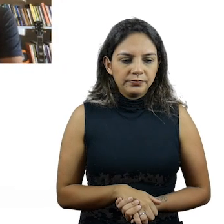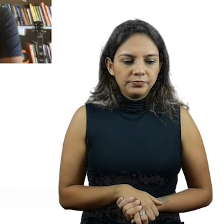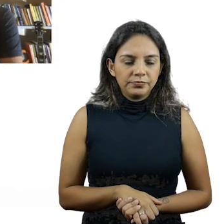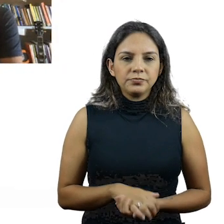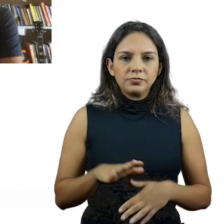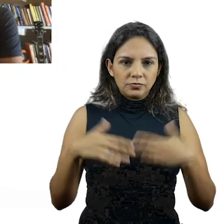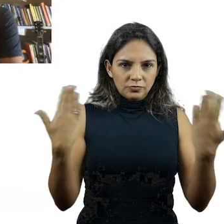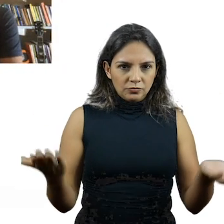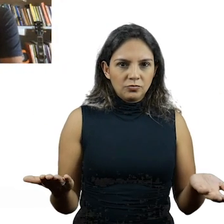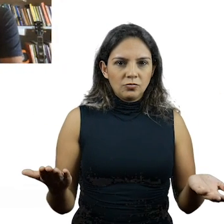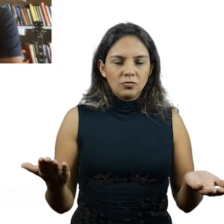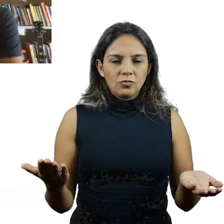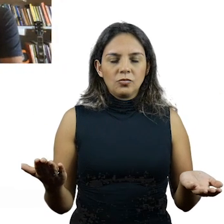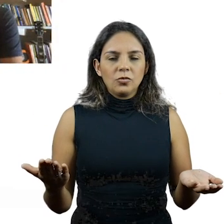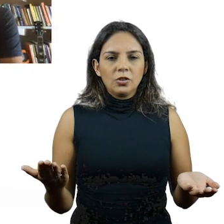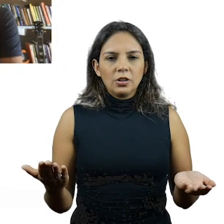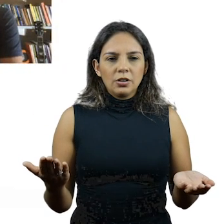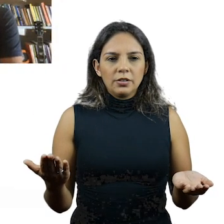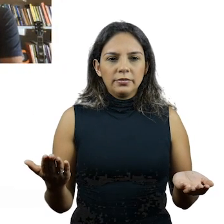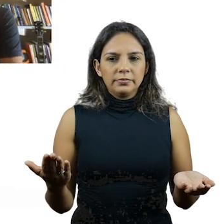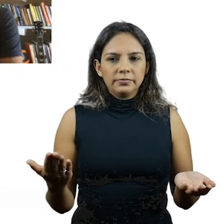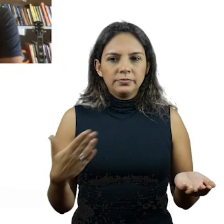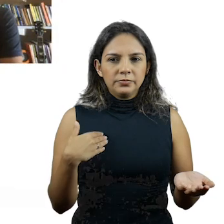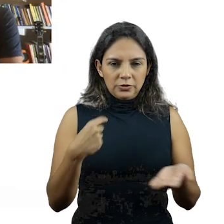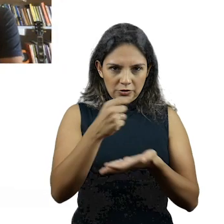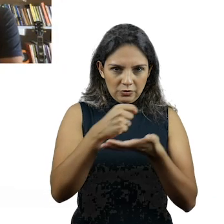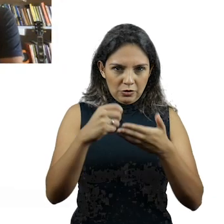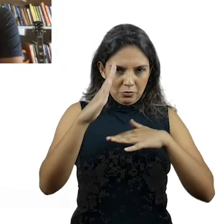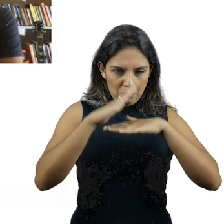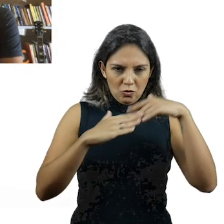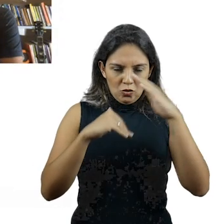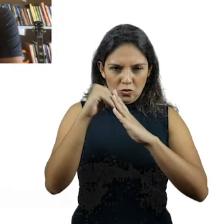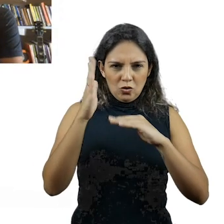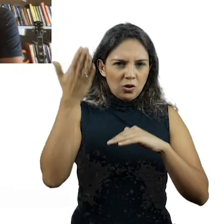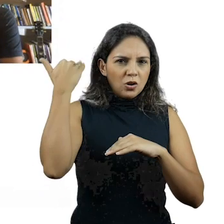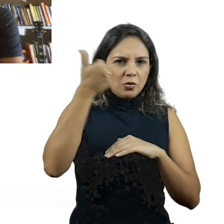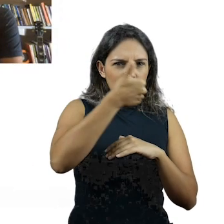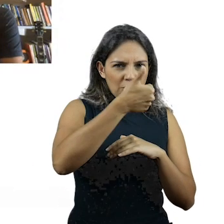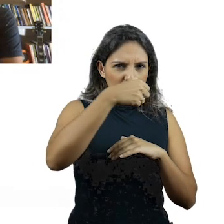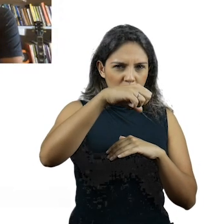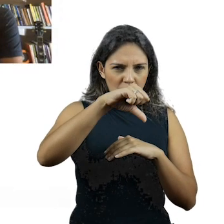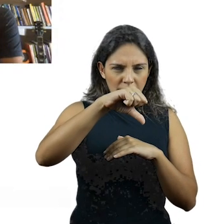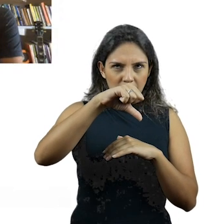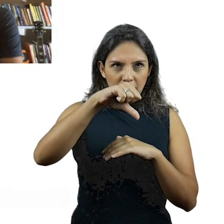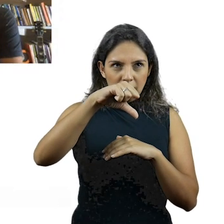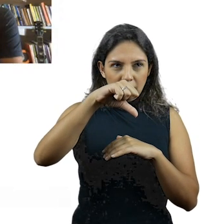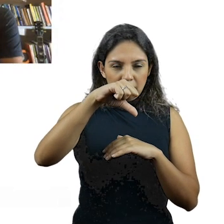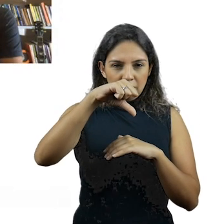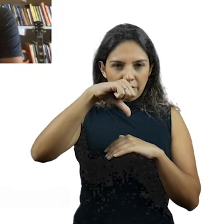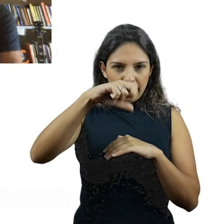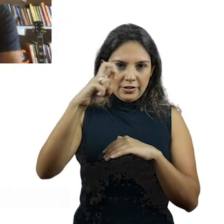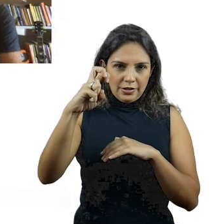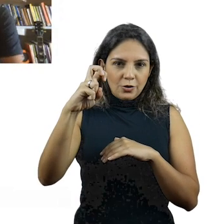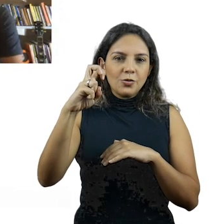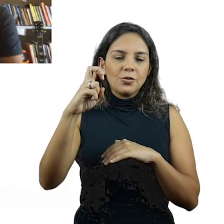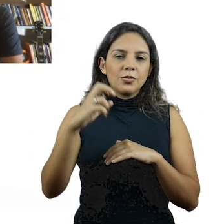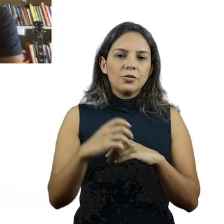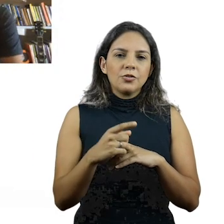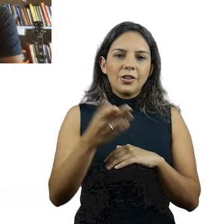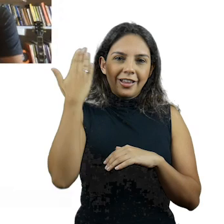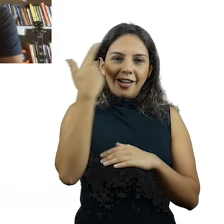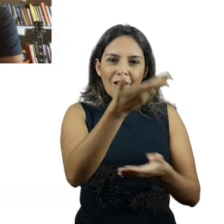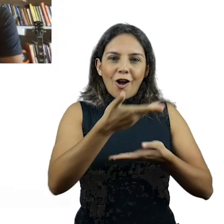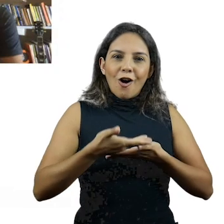Então, Afonso, eu já venho escrevendo profissionalmente desde 1995, e eu lembro que você já me